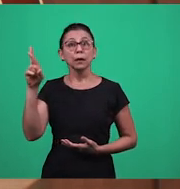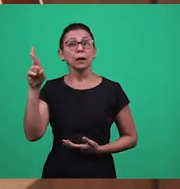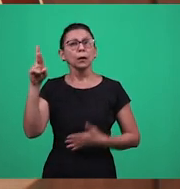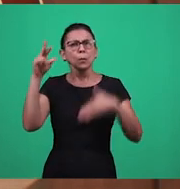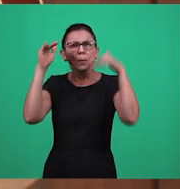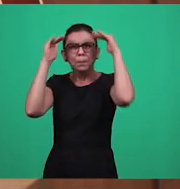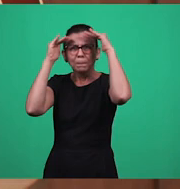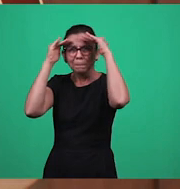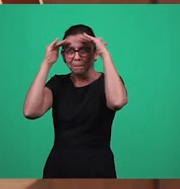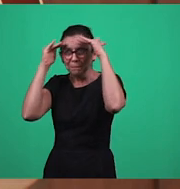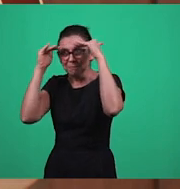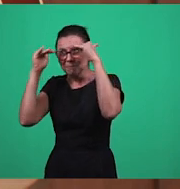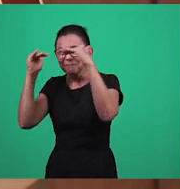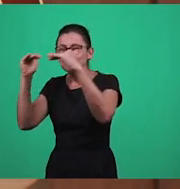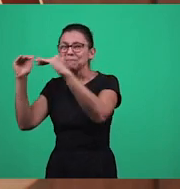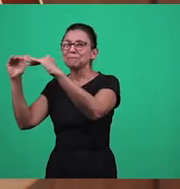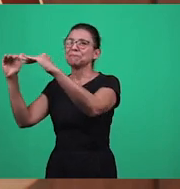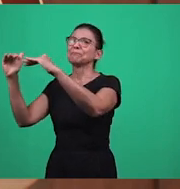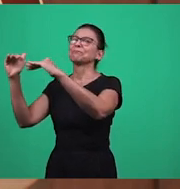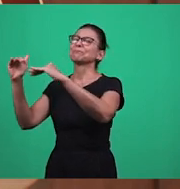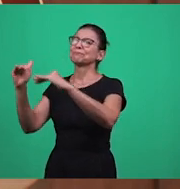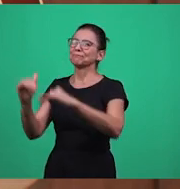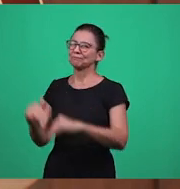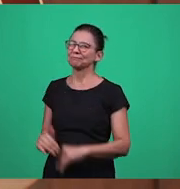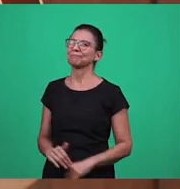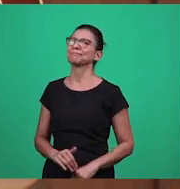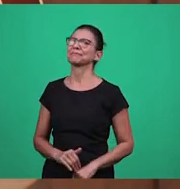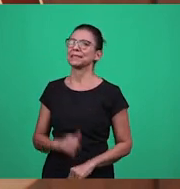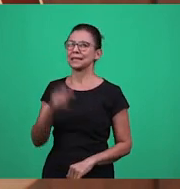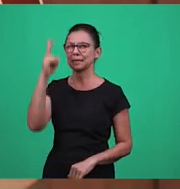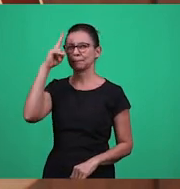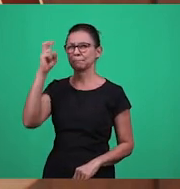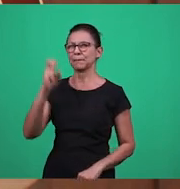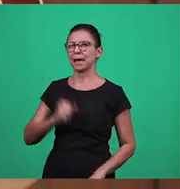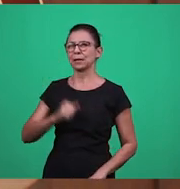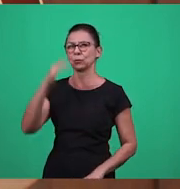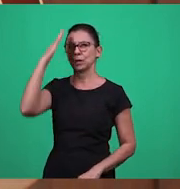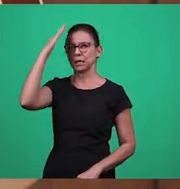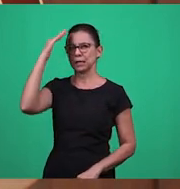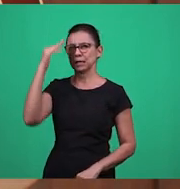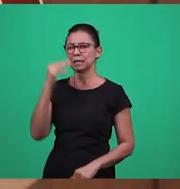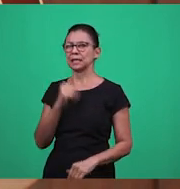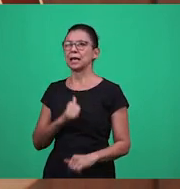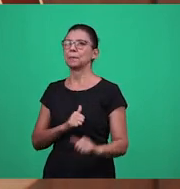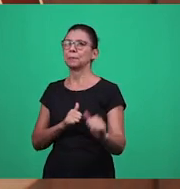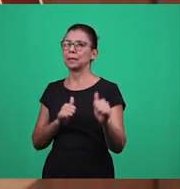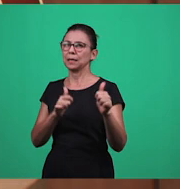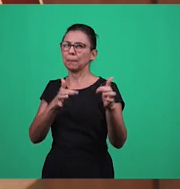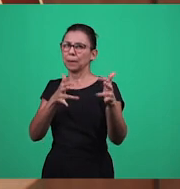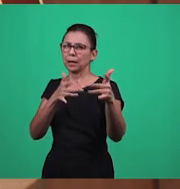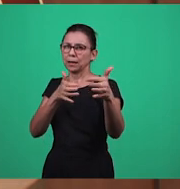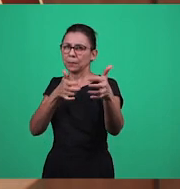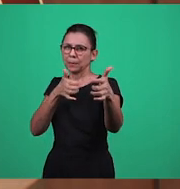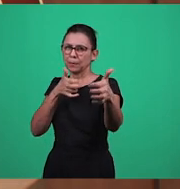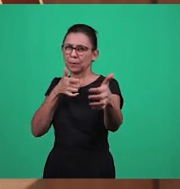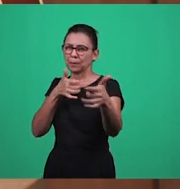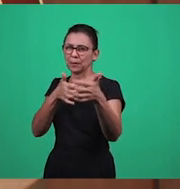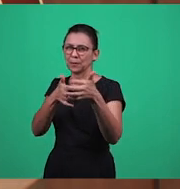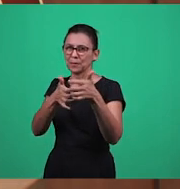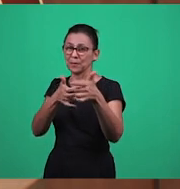muito obediente, e ele sabia tocar instrumento. Sabe qual era o instrumento